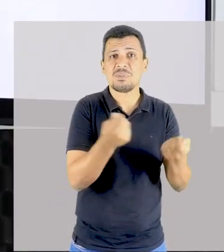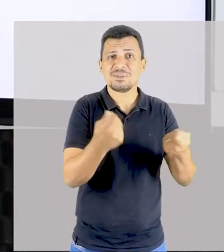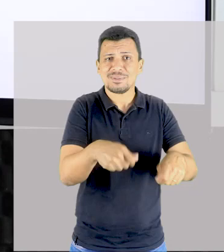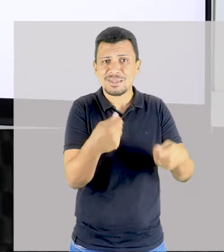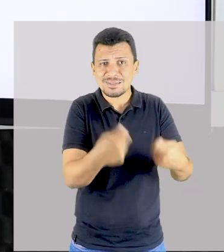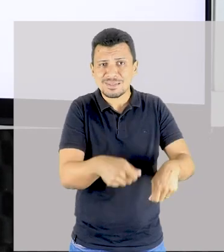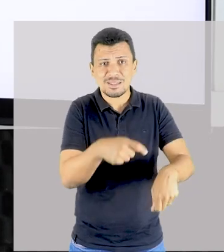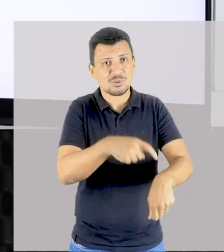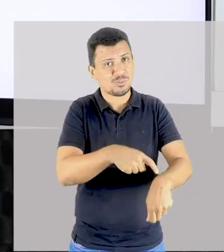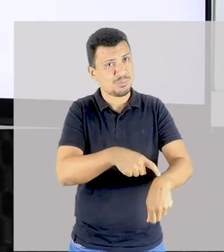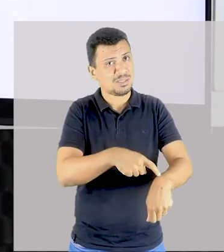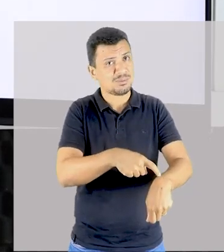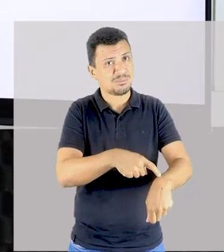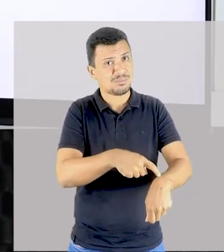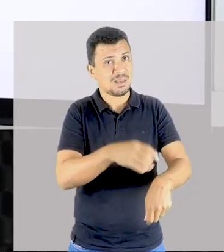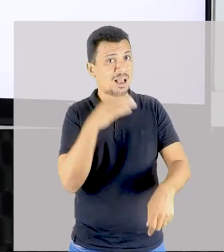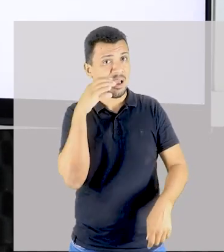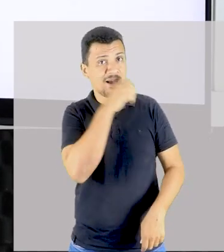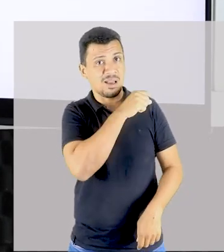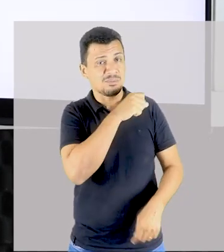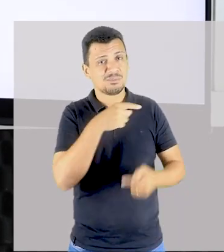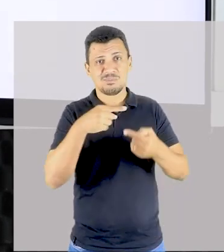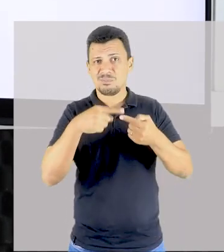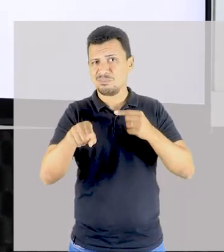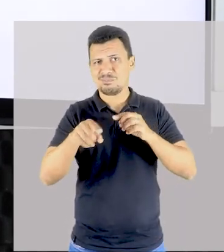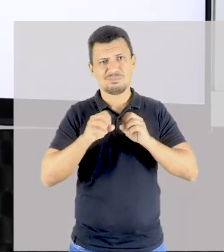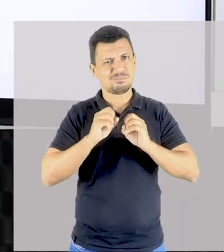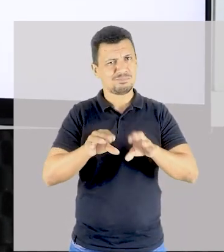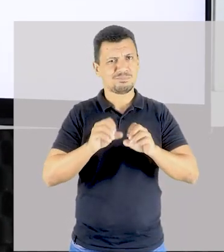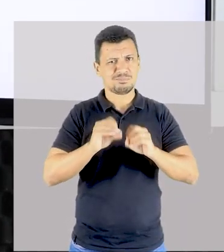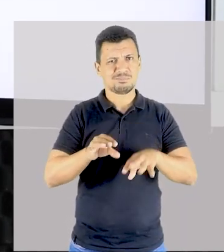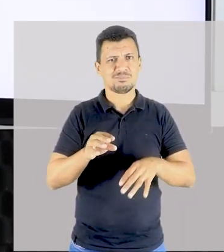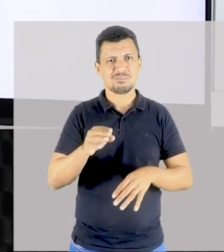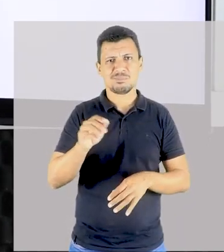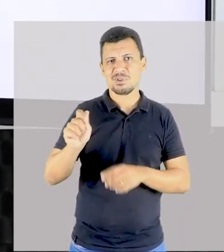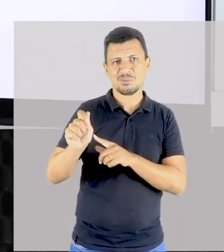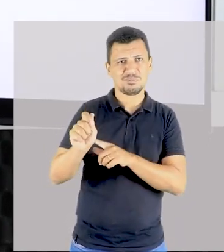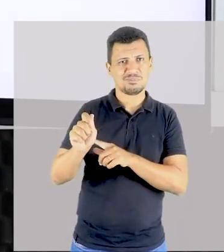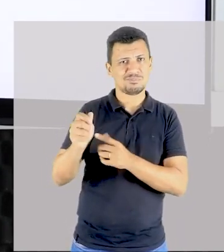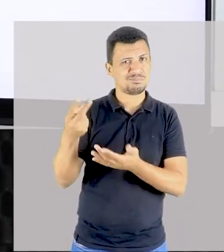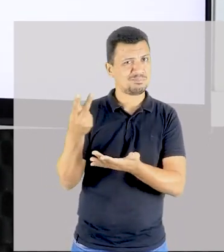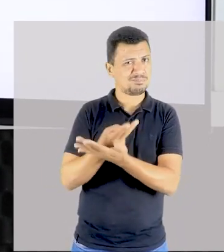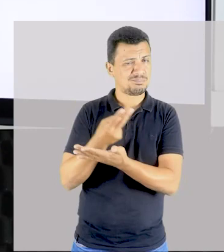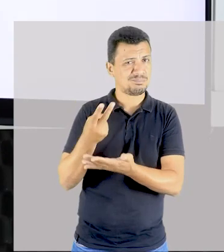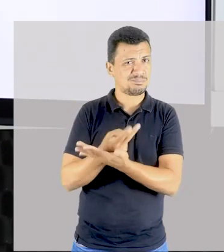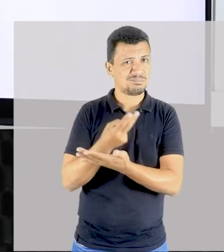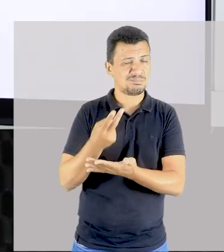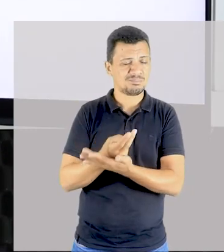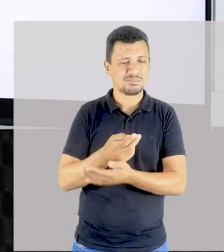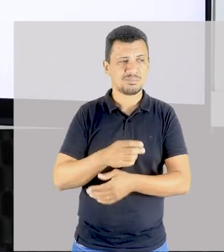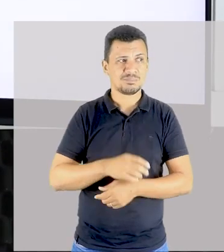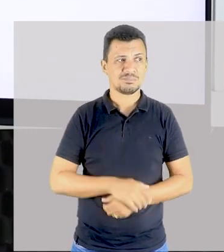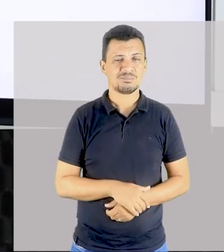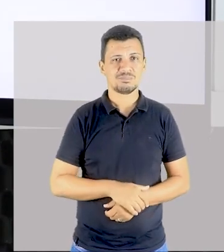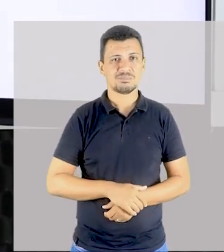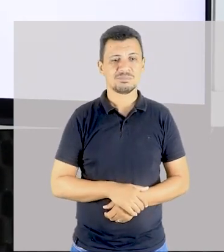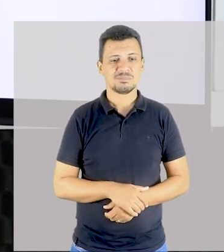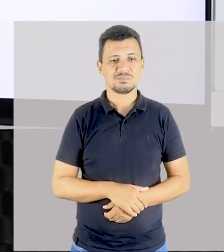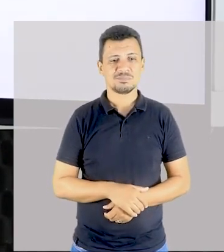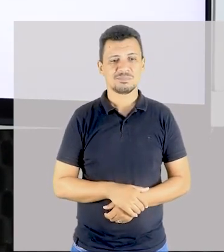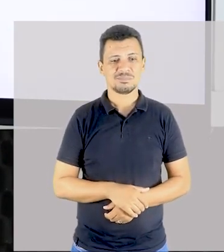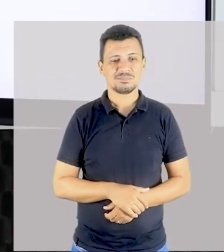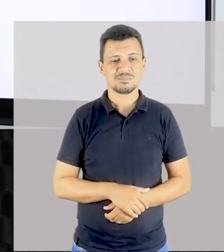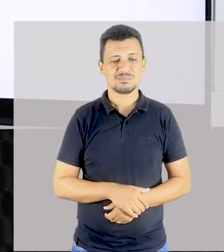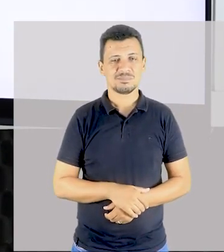o imediatismo então não tem a ver com ção educativa a letra A acredito que a gente já pode até desconsiderar não faz nenhum sentido para